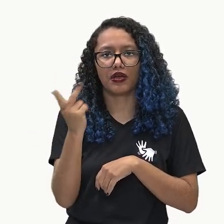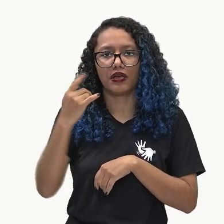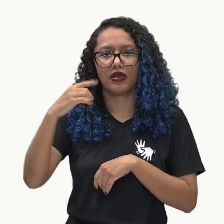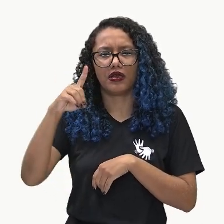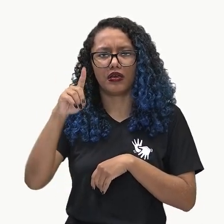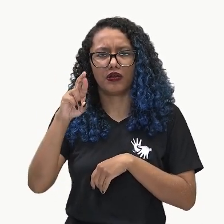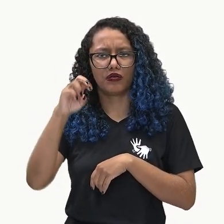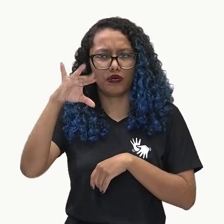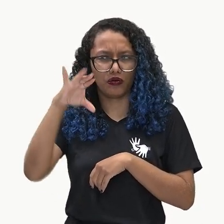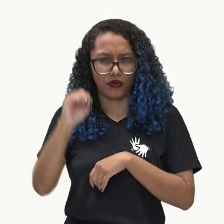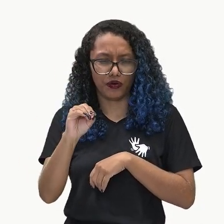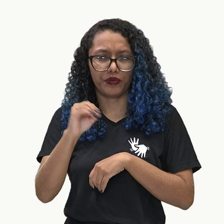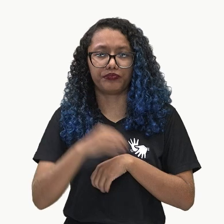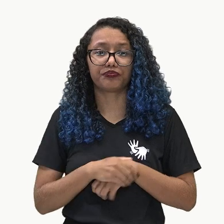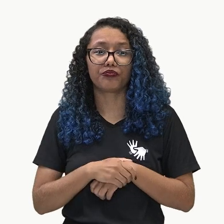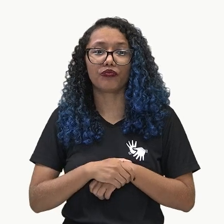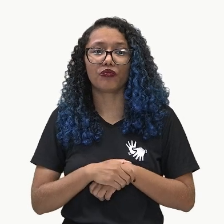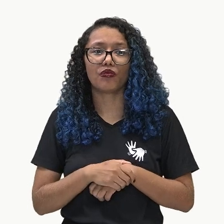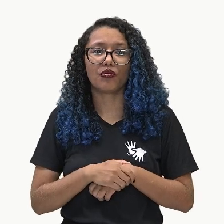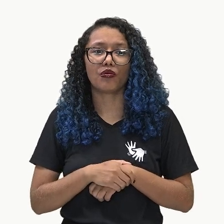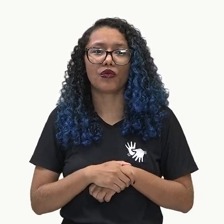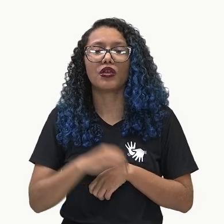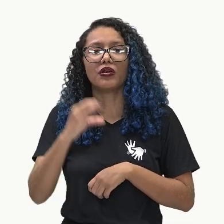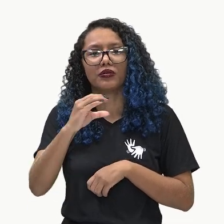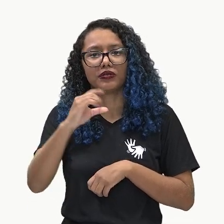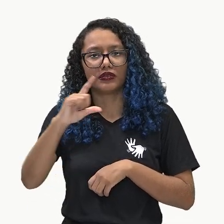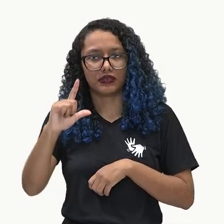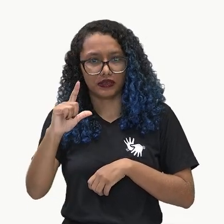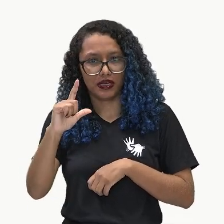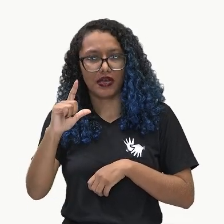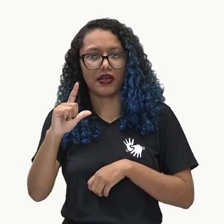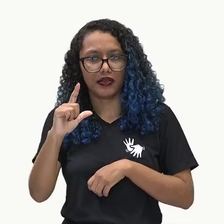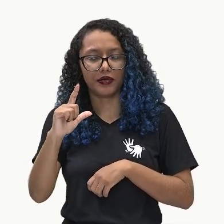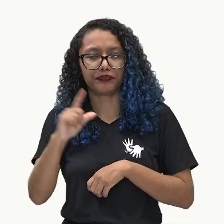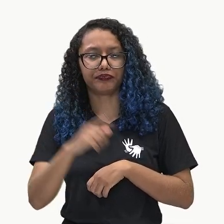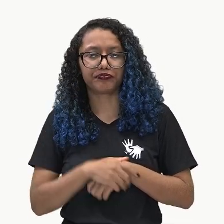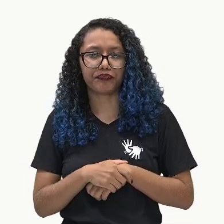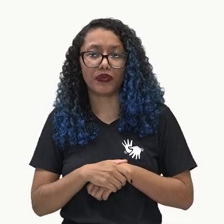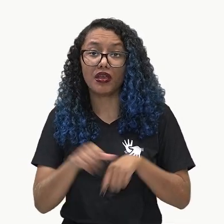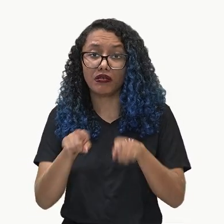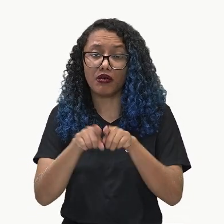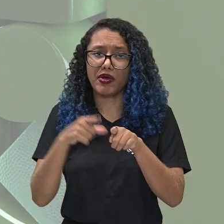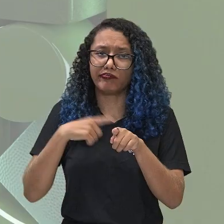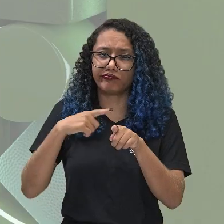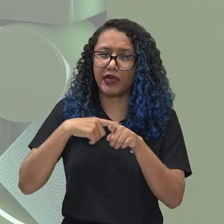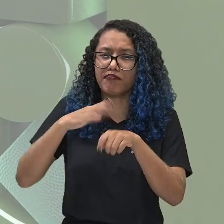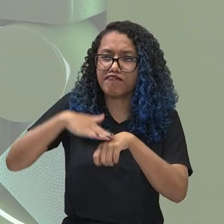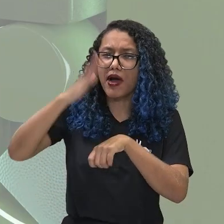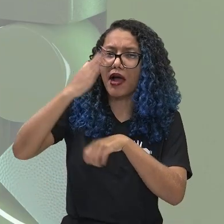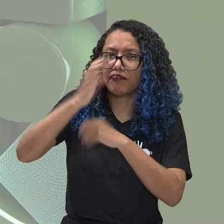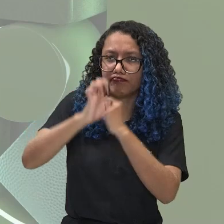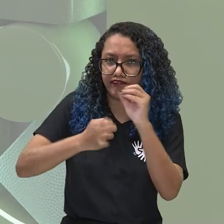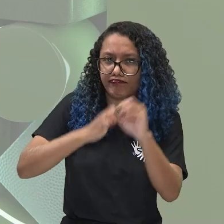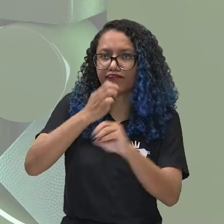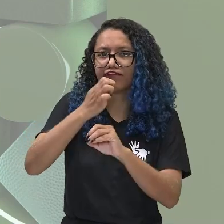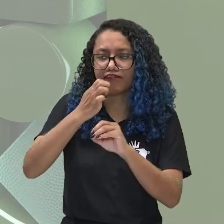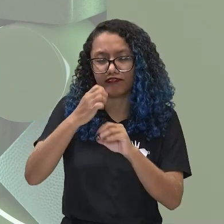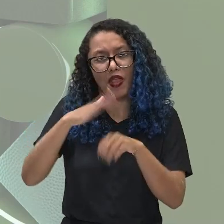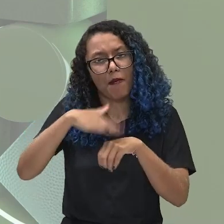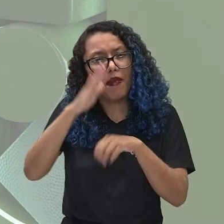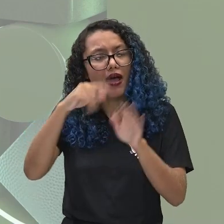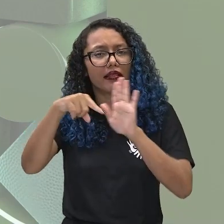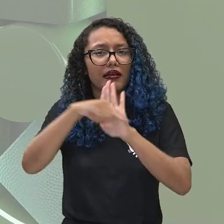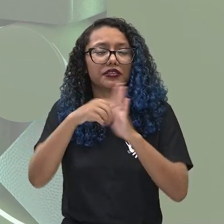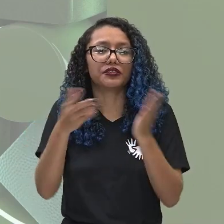de elétrons para si por possuir maior eletronegatividade, certo? Então, vamos ver o nosso processo